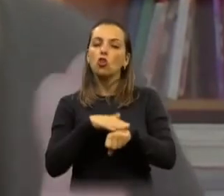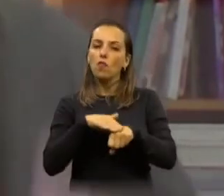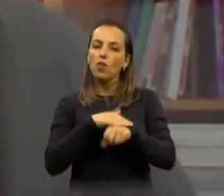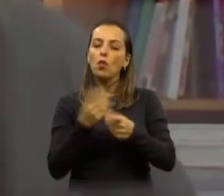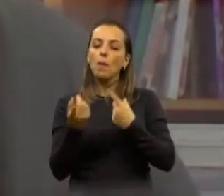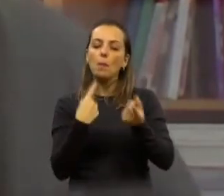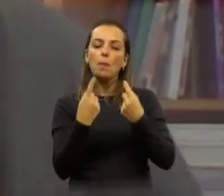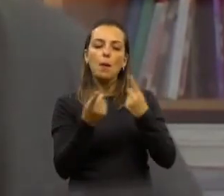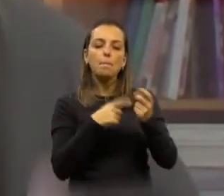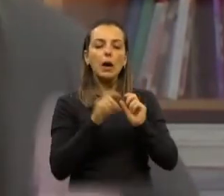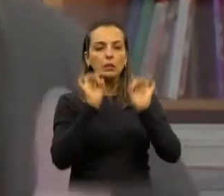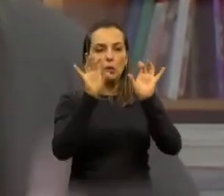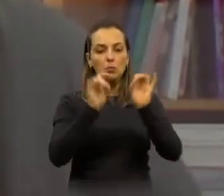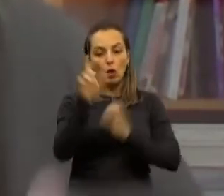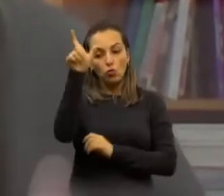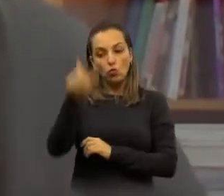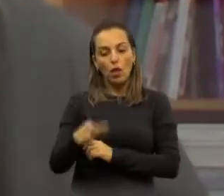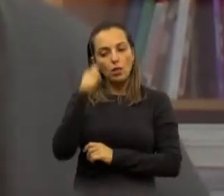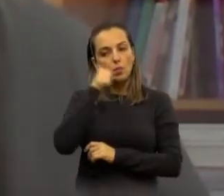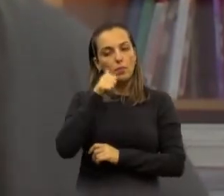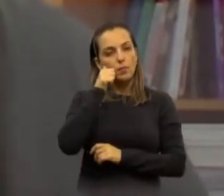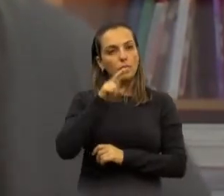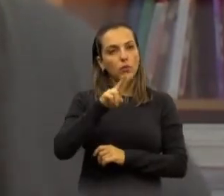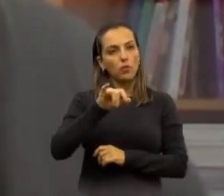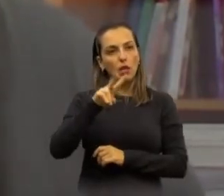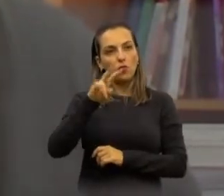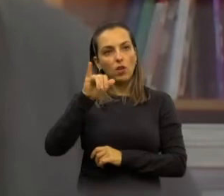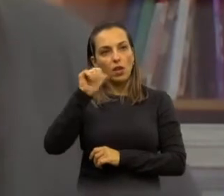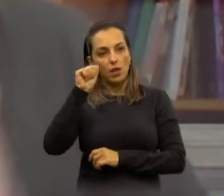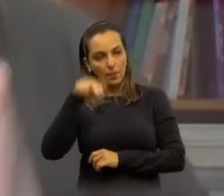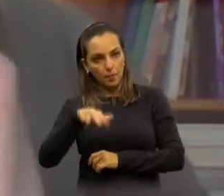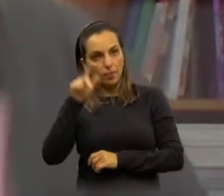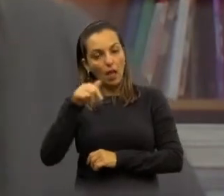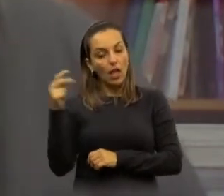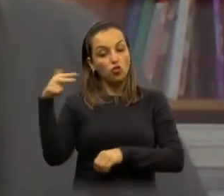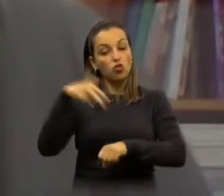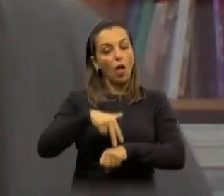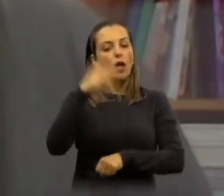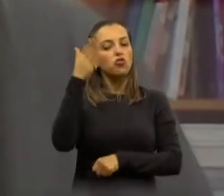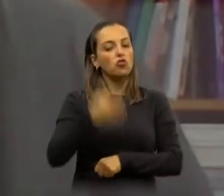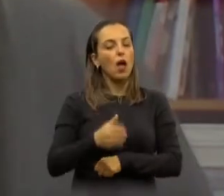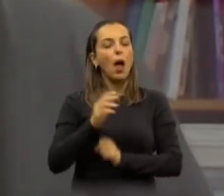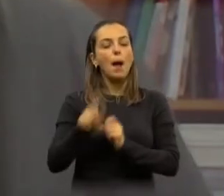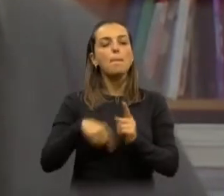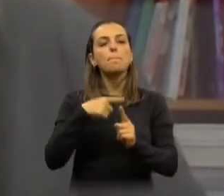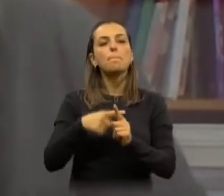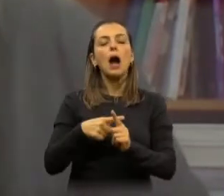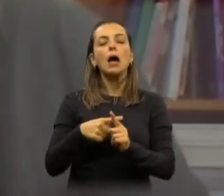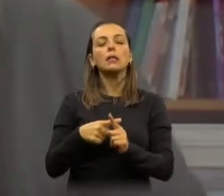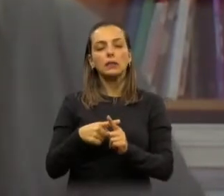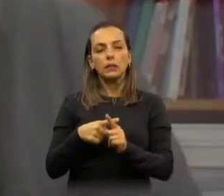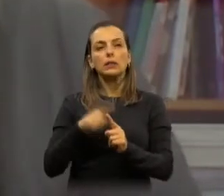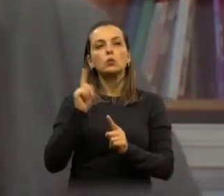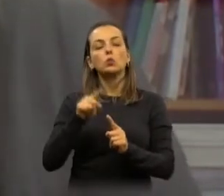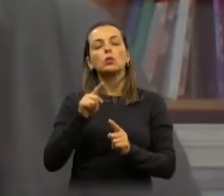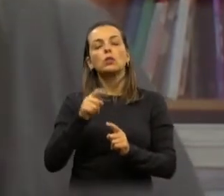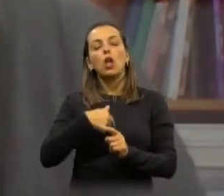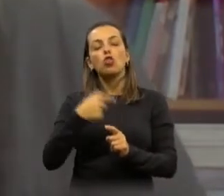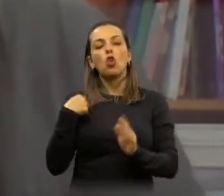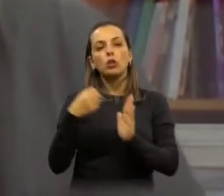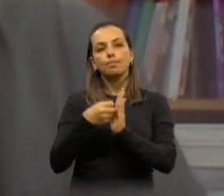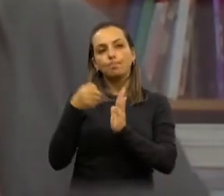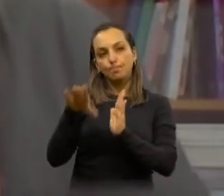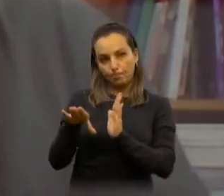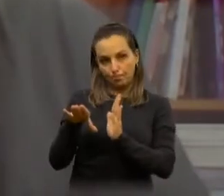a Vivian, em especial, que ocupou essa tribuna popular. E junto com o pessoal do Araraquara pela Vida, a gente fez uma